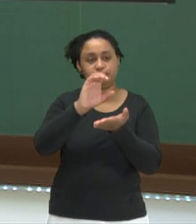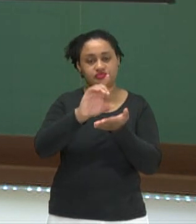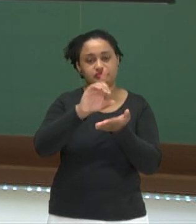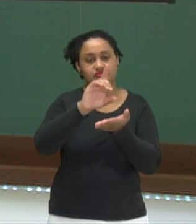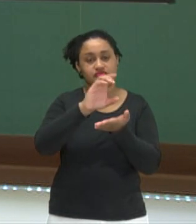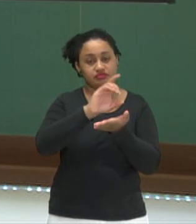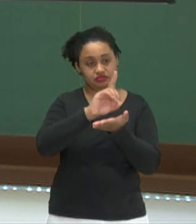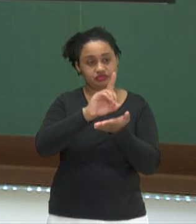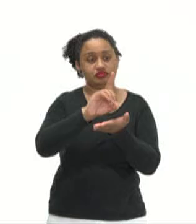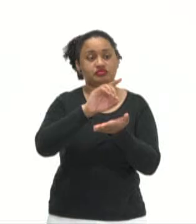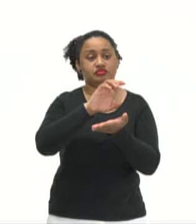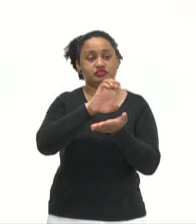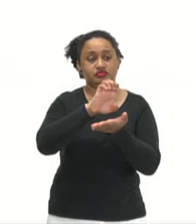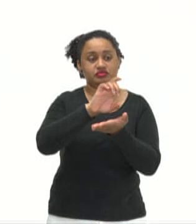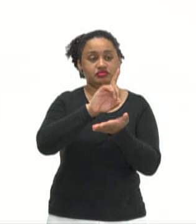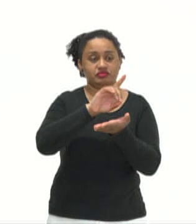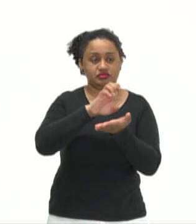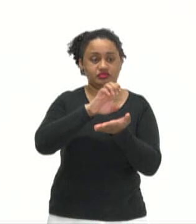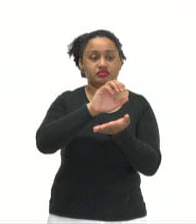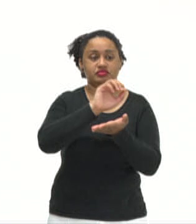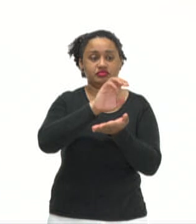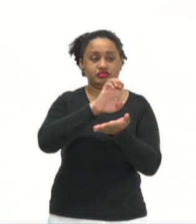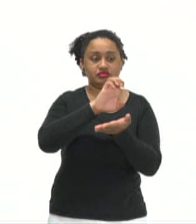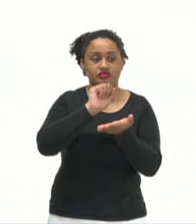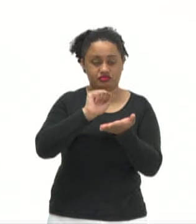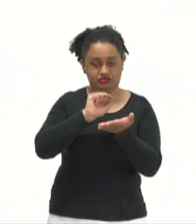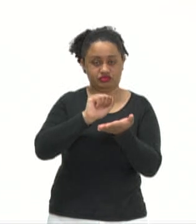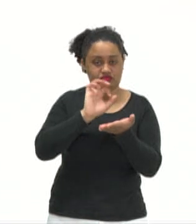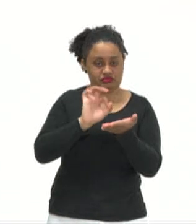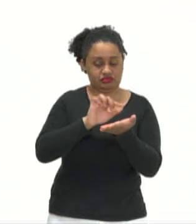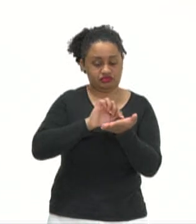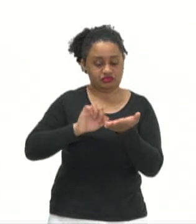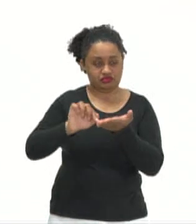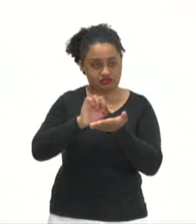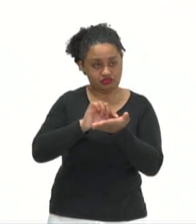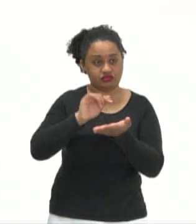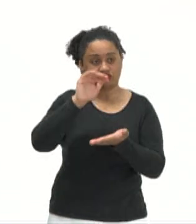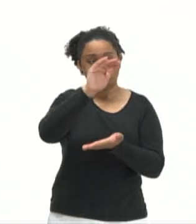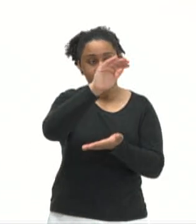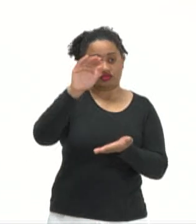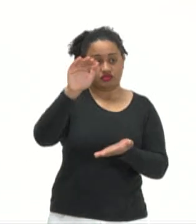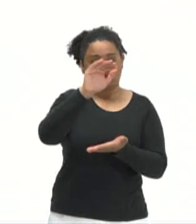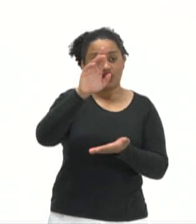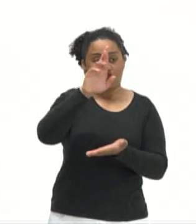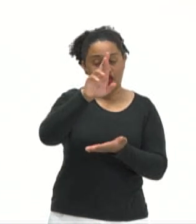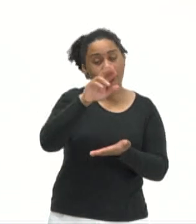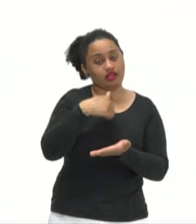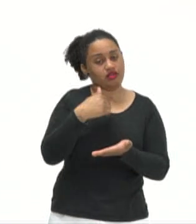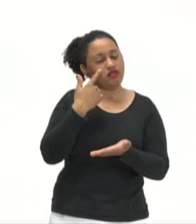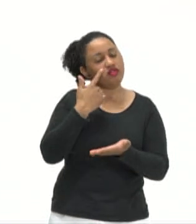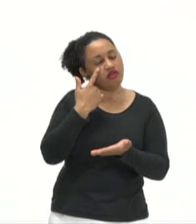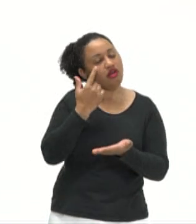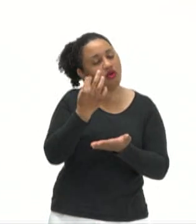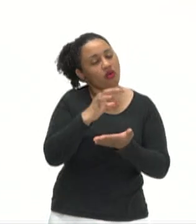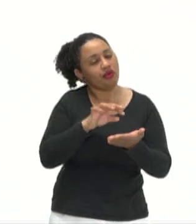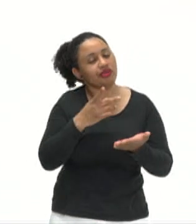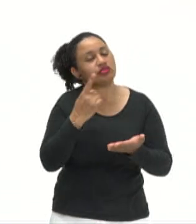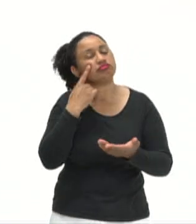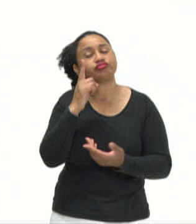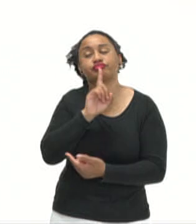ABC, CD, DE e EA. Na base S de cima, né? Eu vou ter